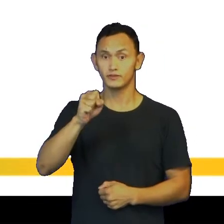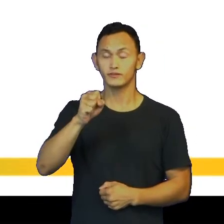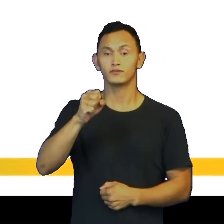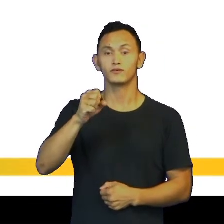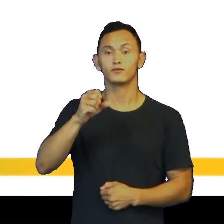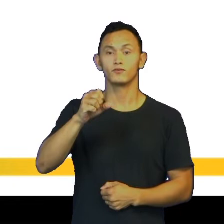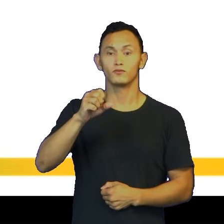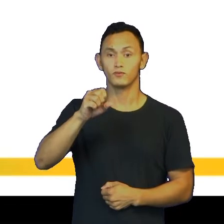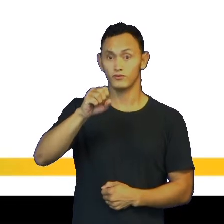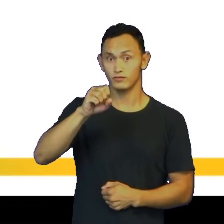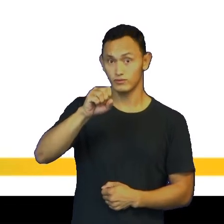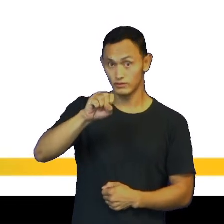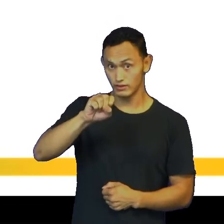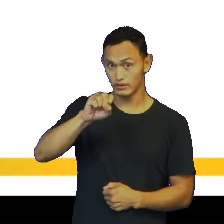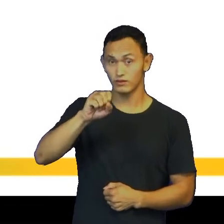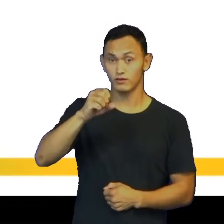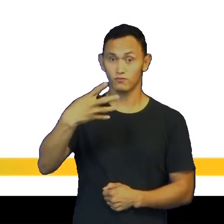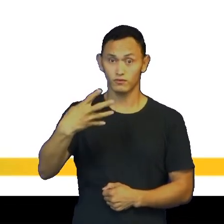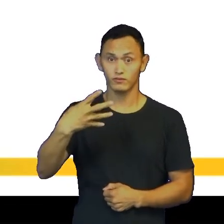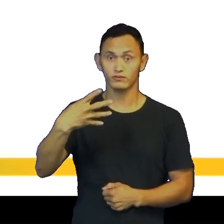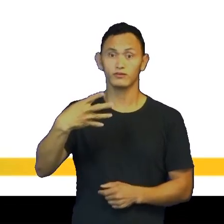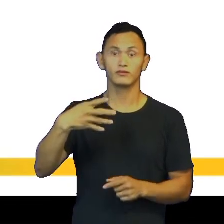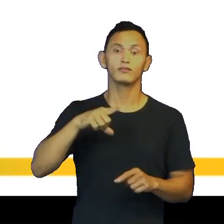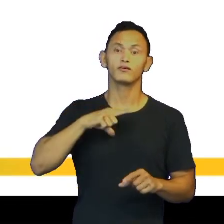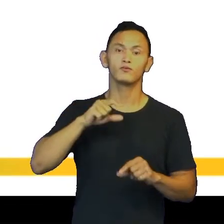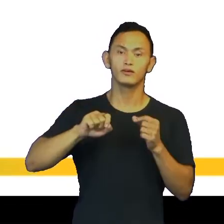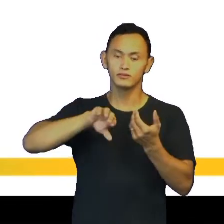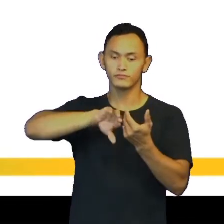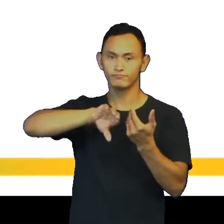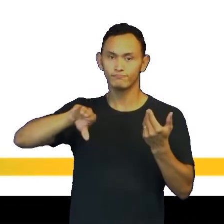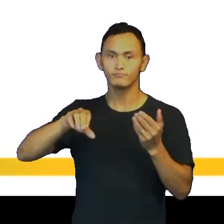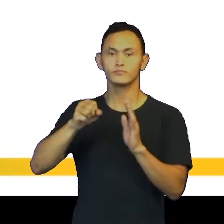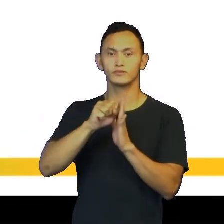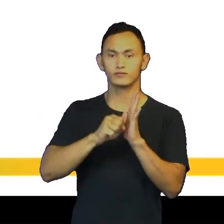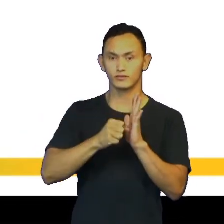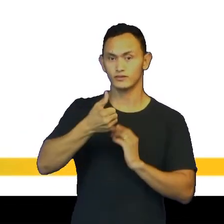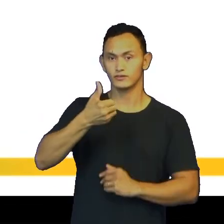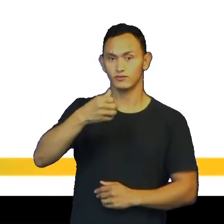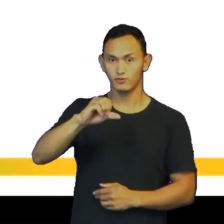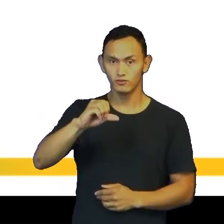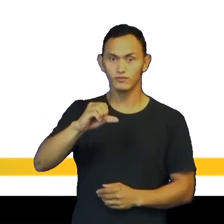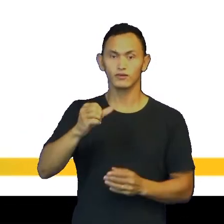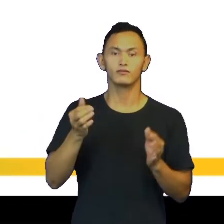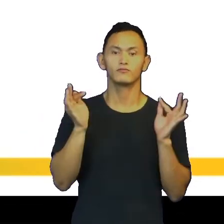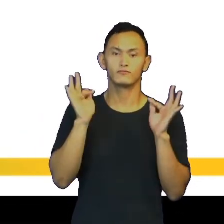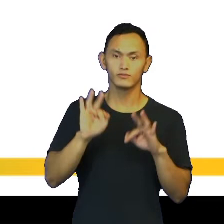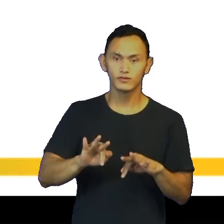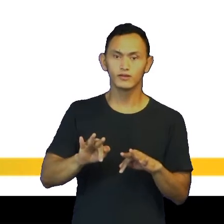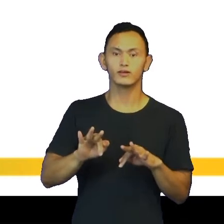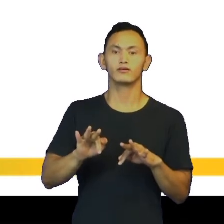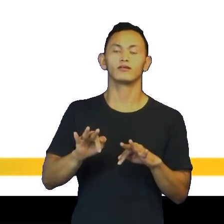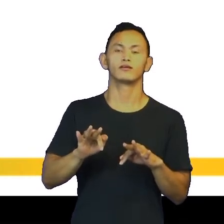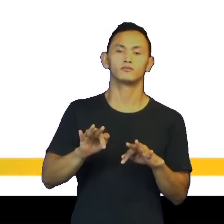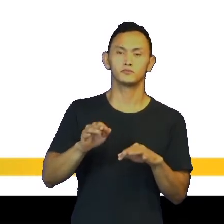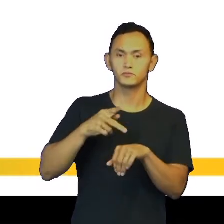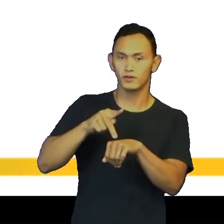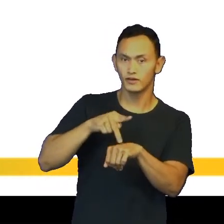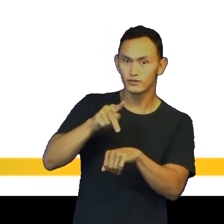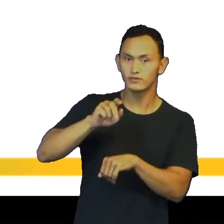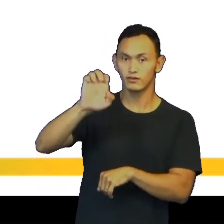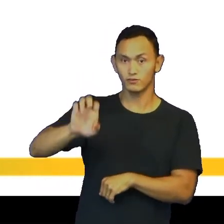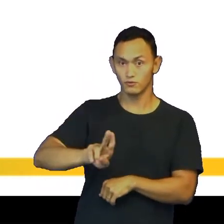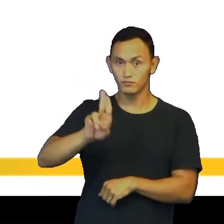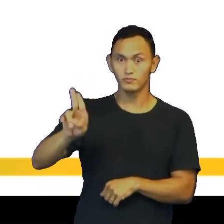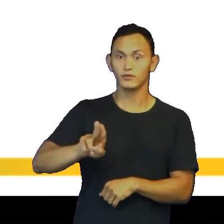1884 a 1914, separam o século XIX, que terminou com a corrida dos países europeus para a África